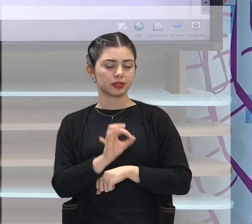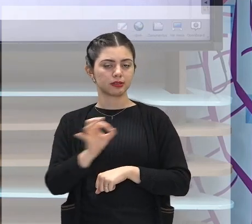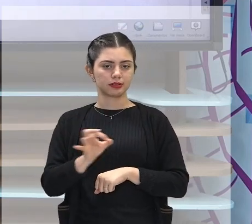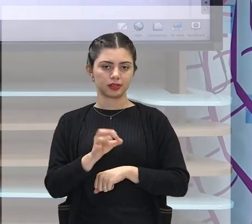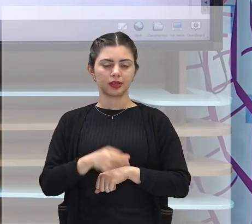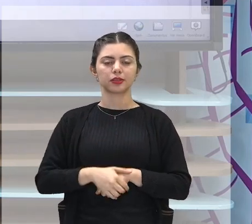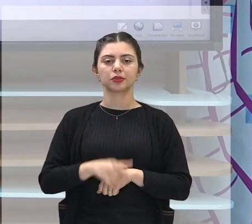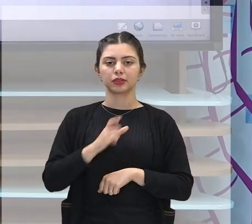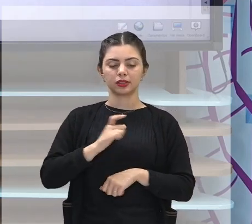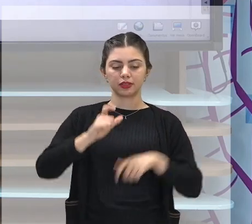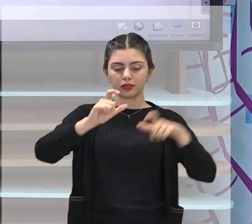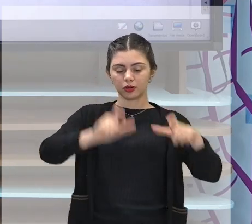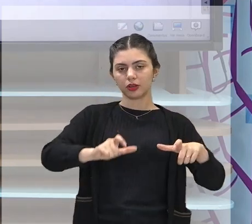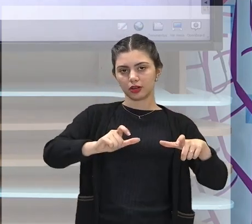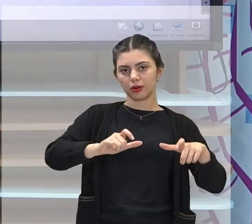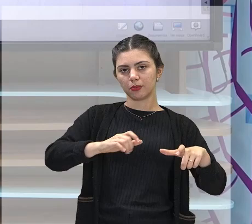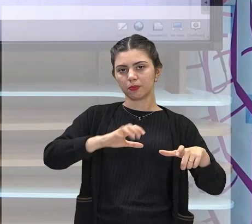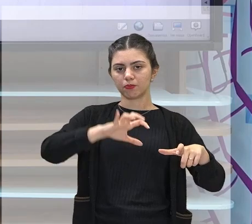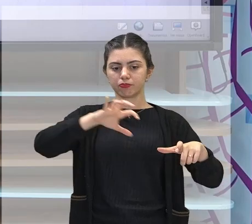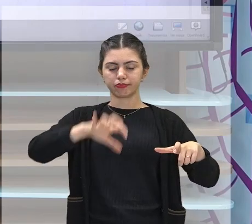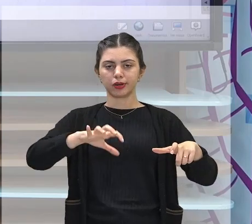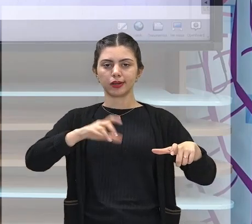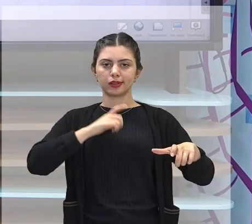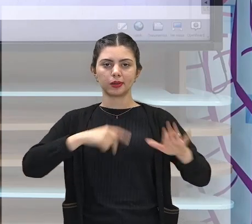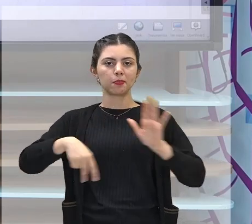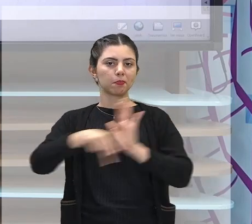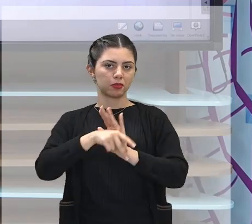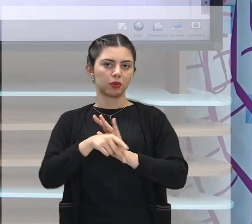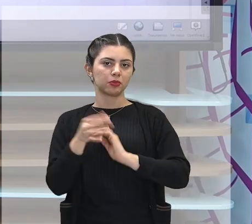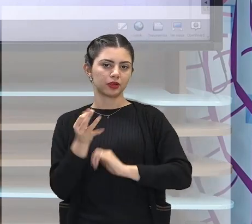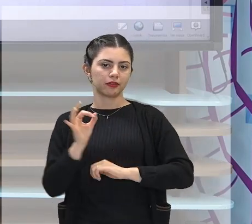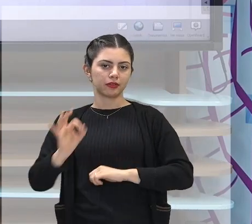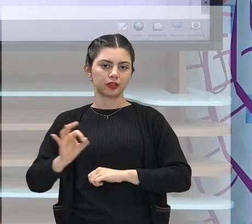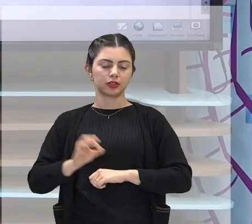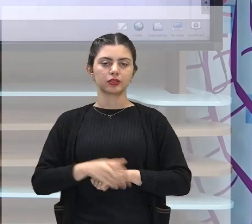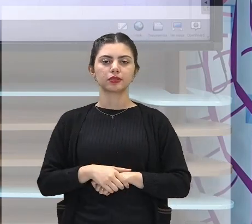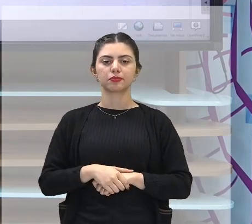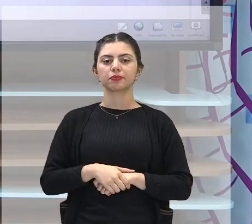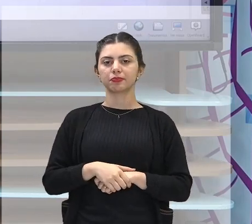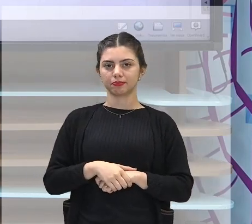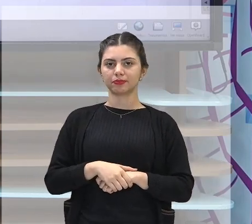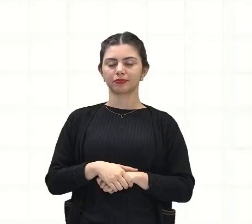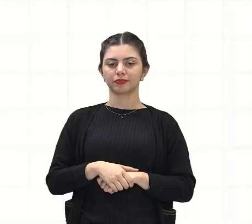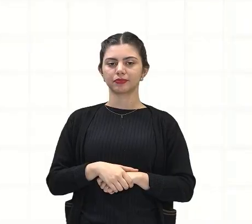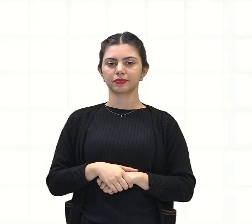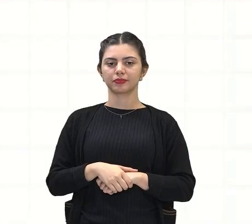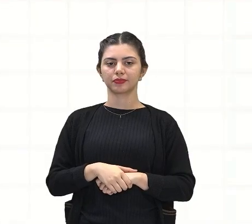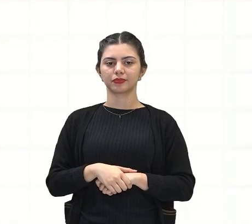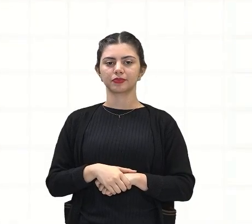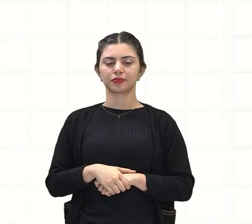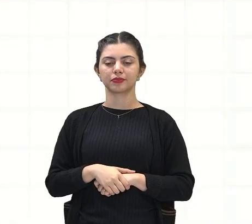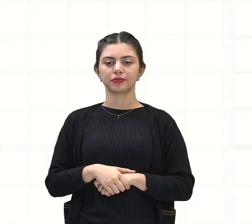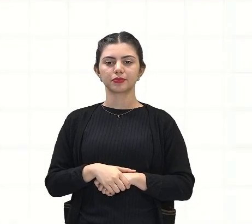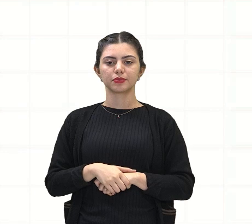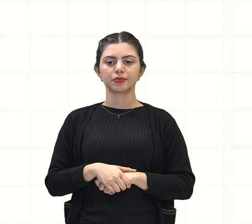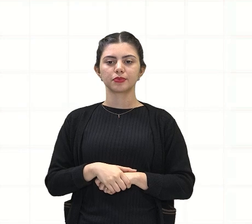da ilha de espanhola, que vai ser dividida, chamada de São Domingos.